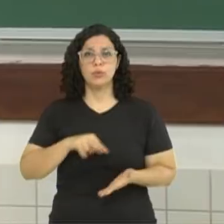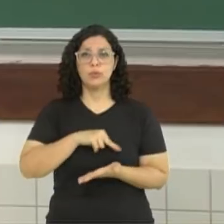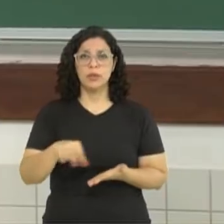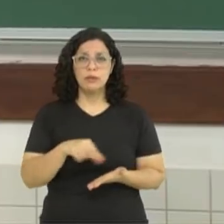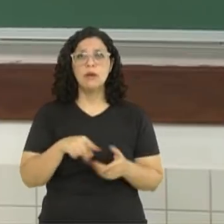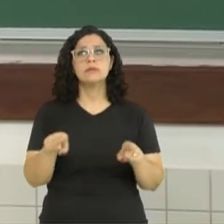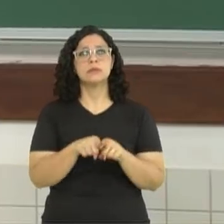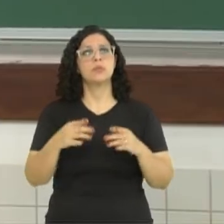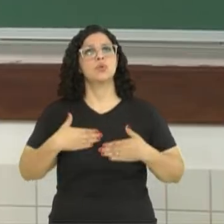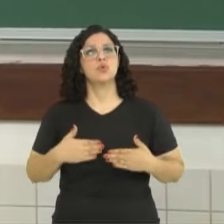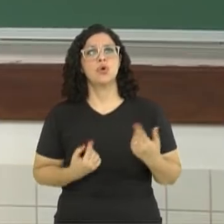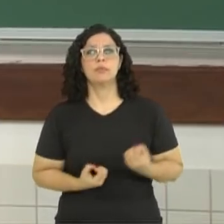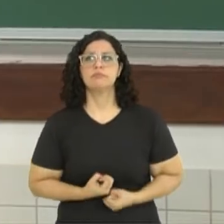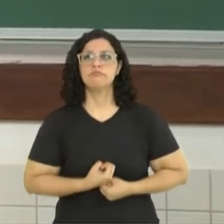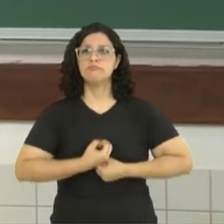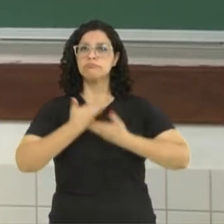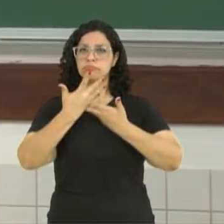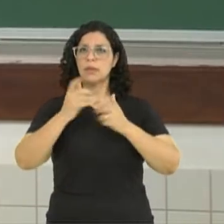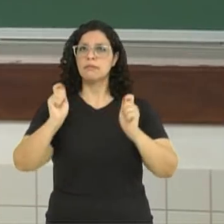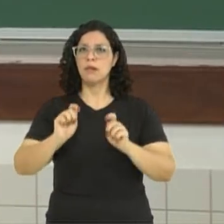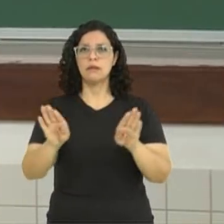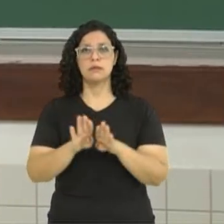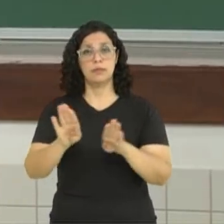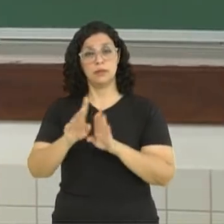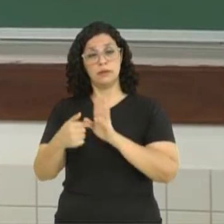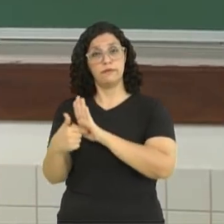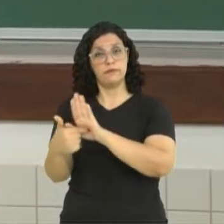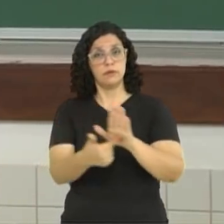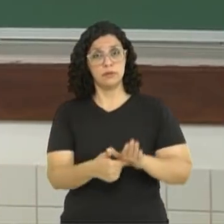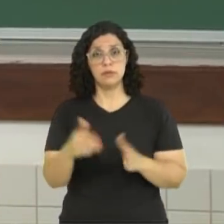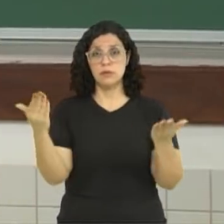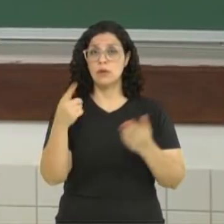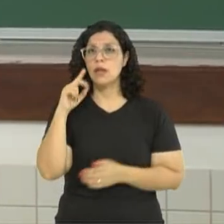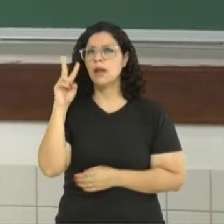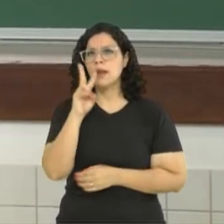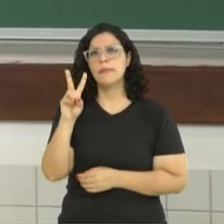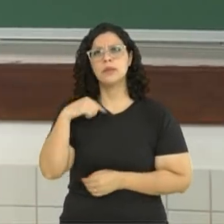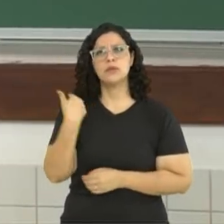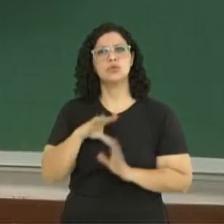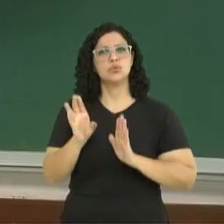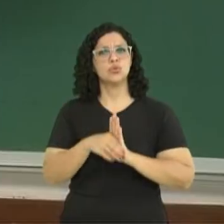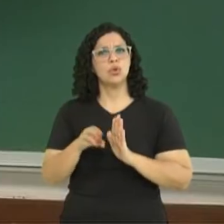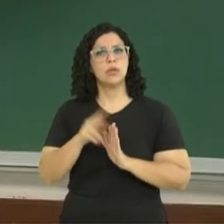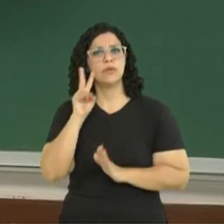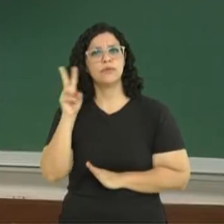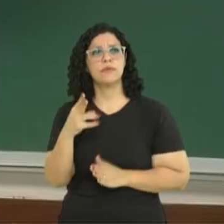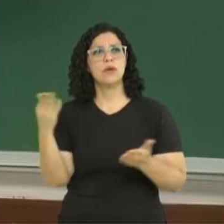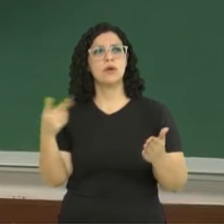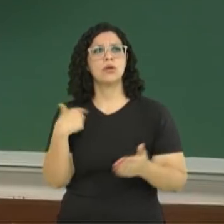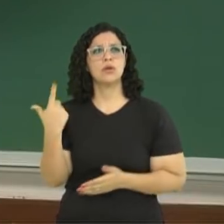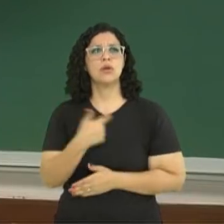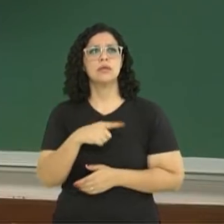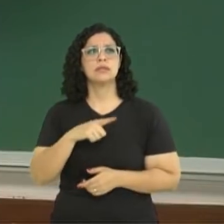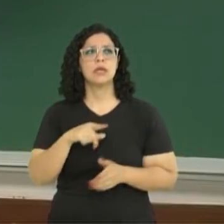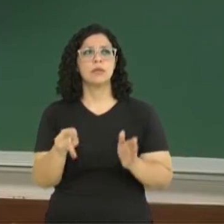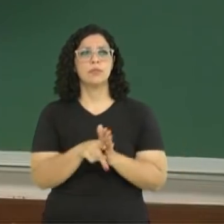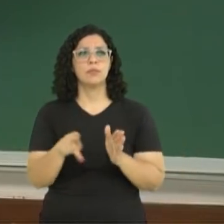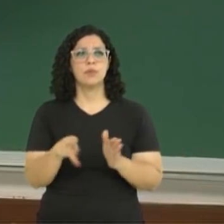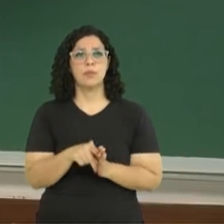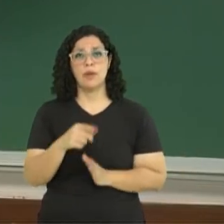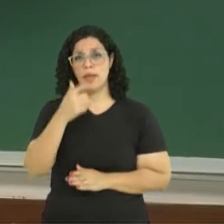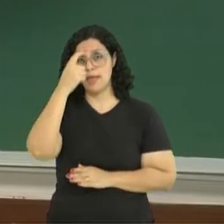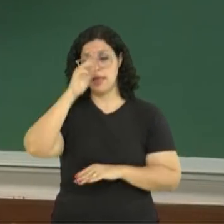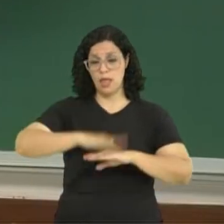corpo como instrumento de expressão. E lembrando vocês, então, nessa concepção que a gente está vendo aqui, nós temos o quê? Um